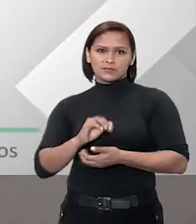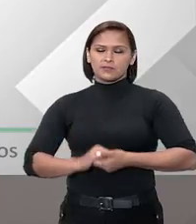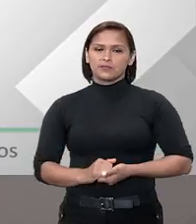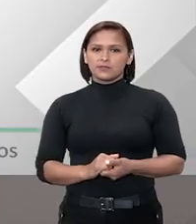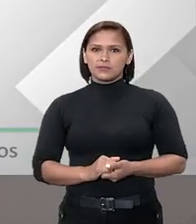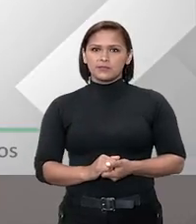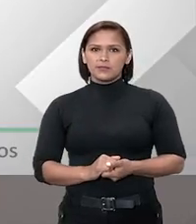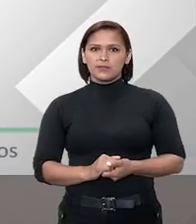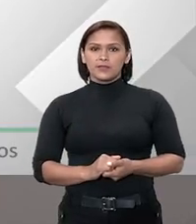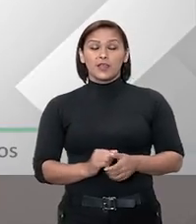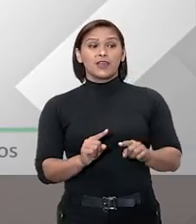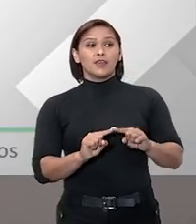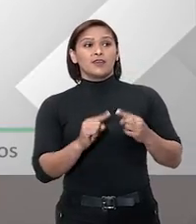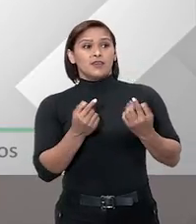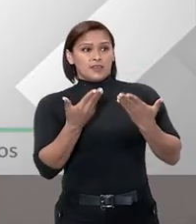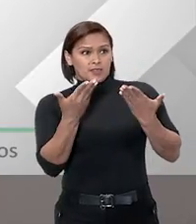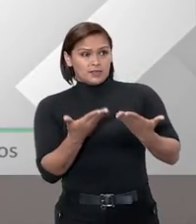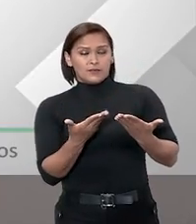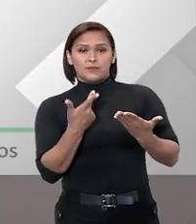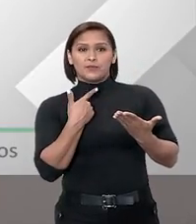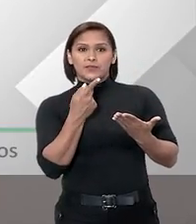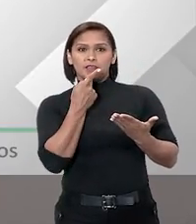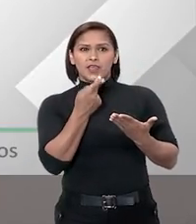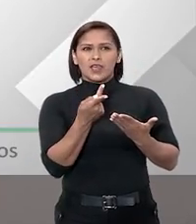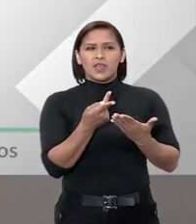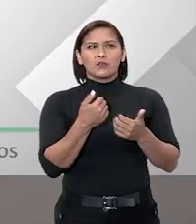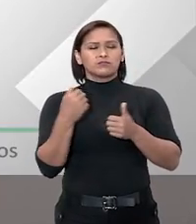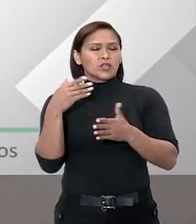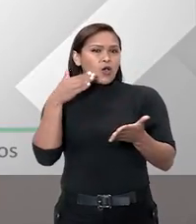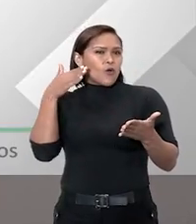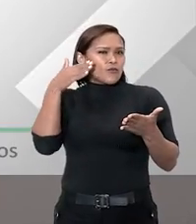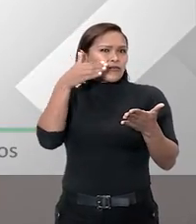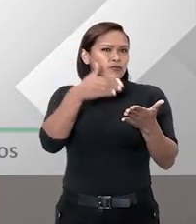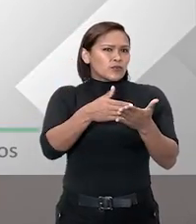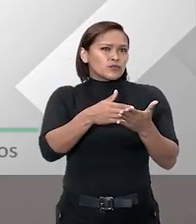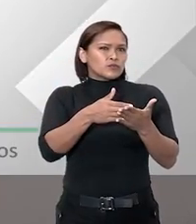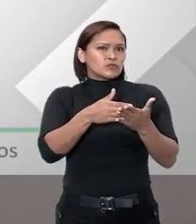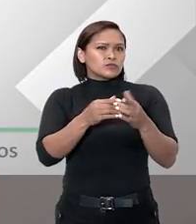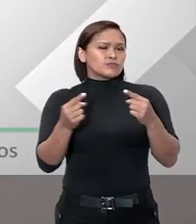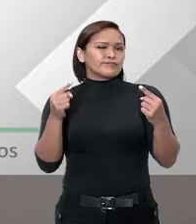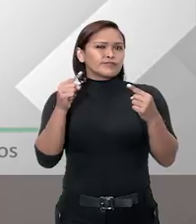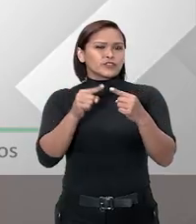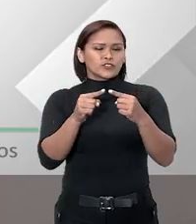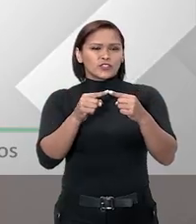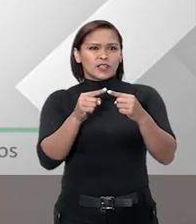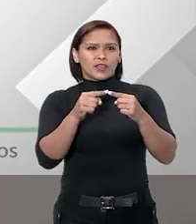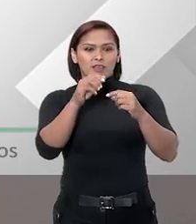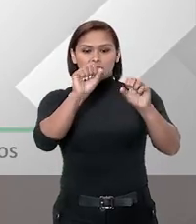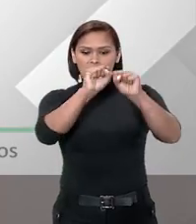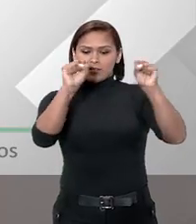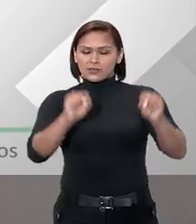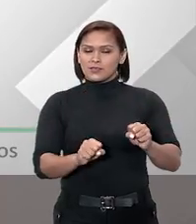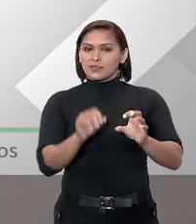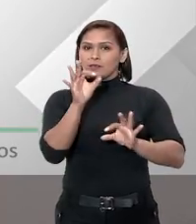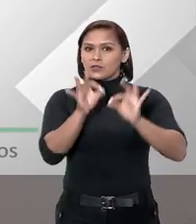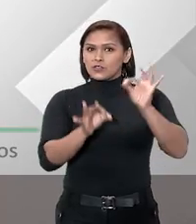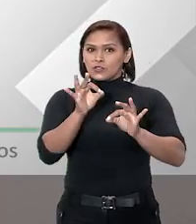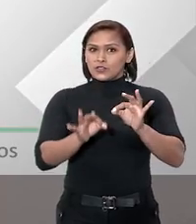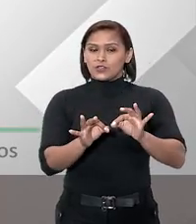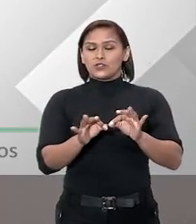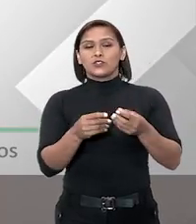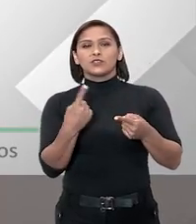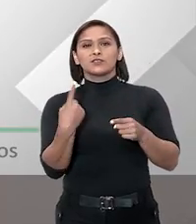primeiro. Então, eu não atuo diretamente ligada ao sistema de justiça